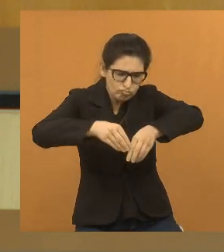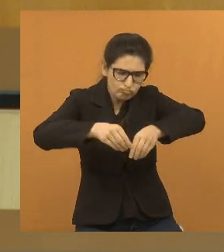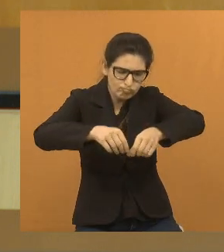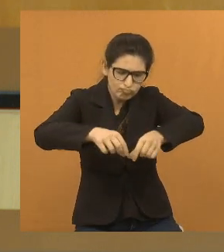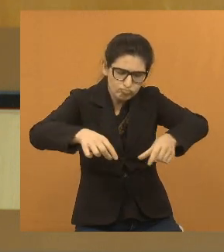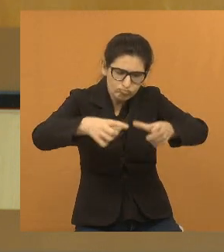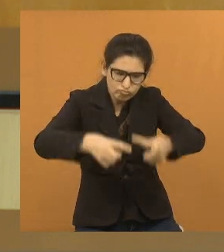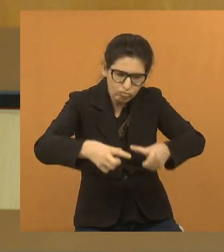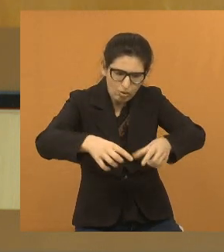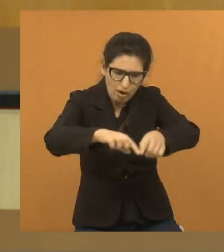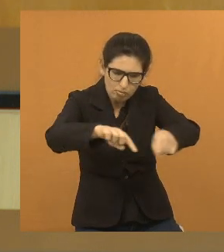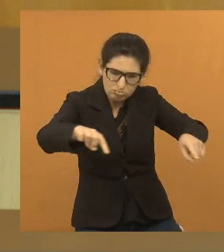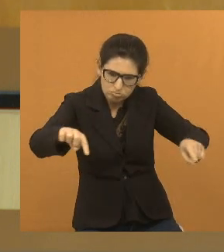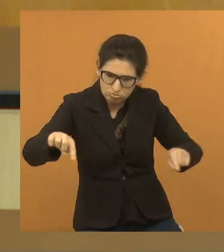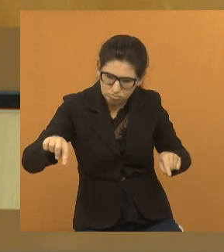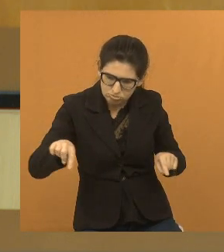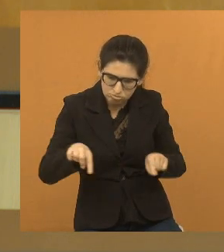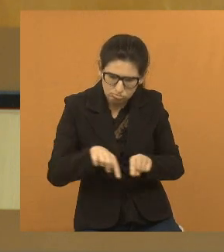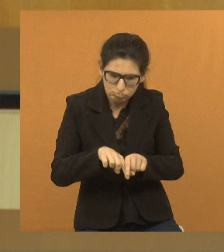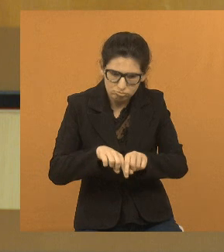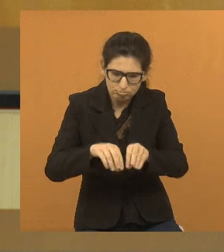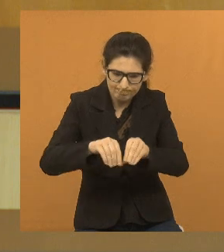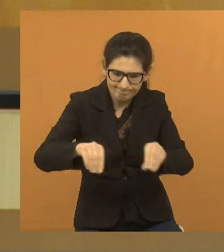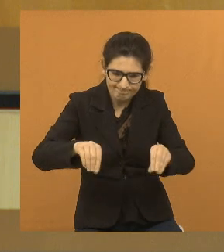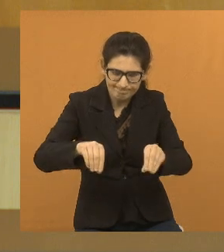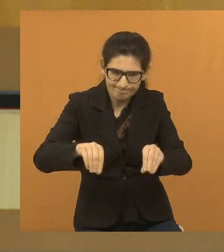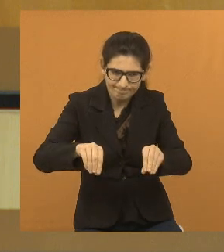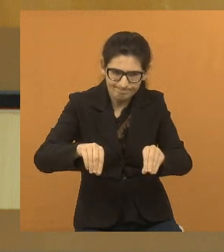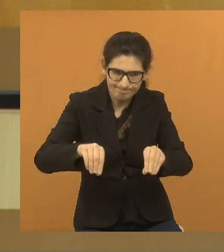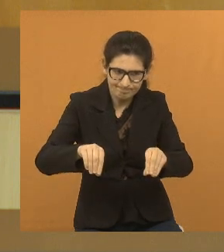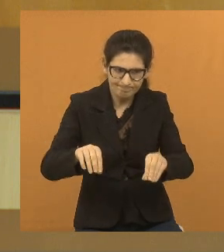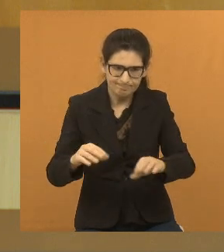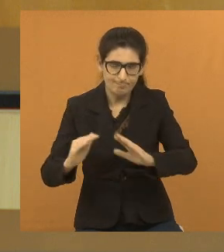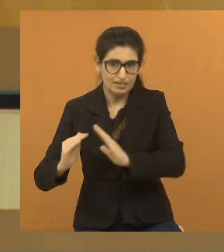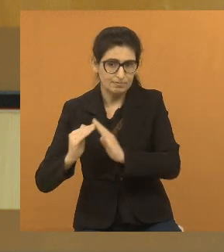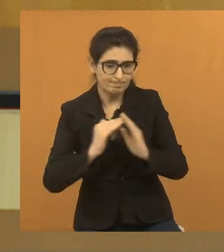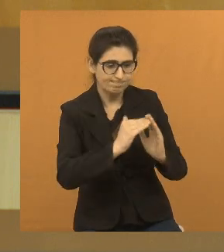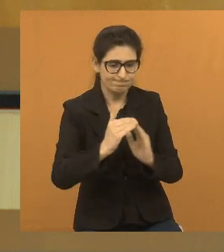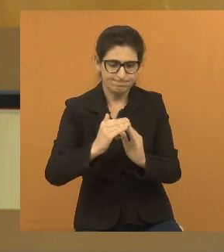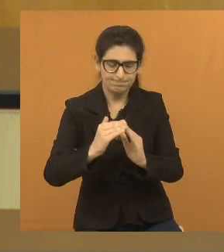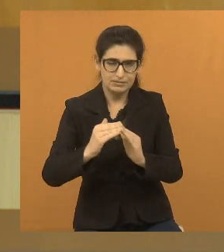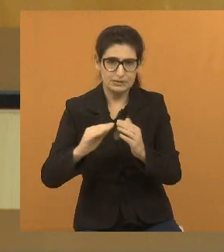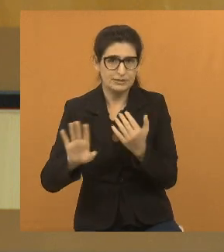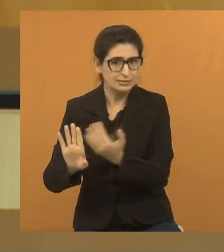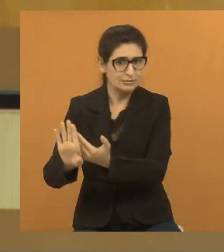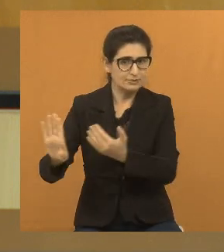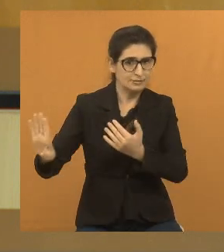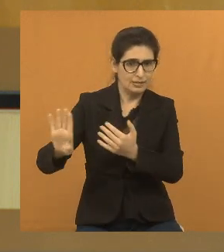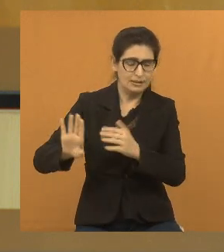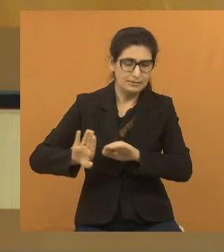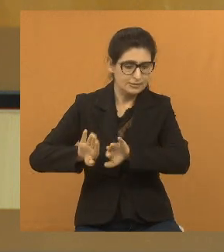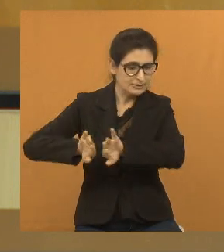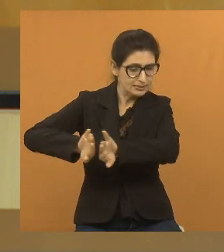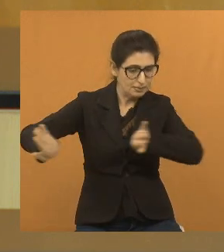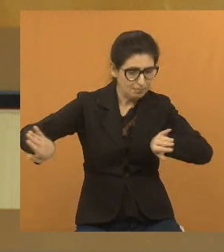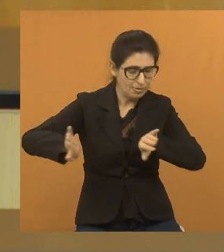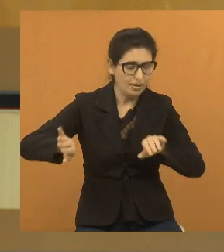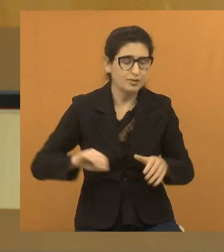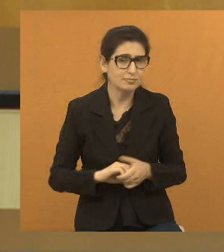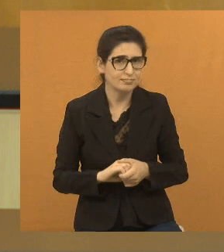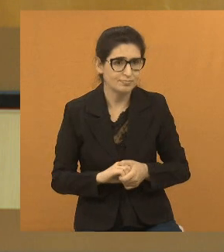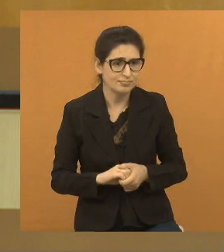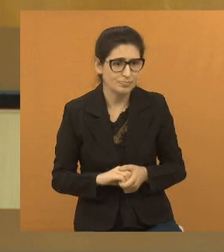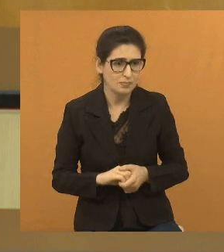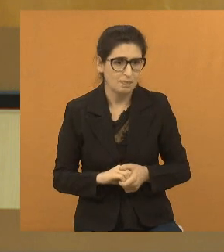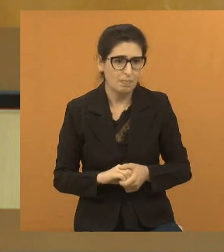define no mapa 2 é um zoneamento de uma forma geral, mas ela não é complexa.